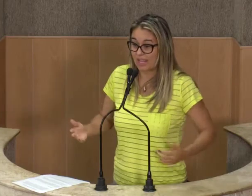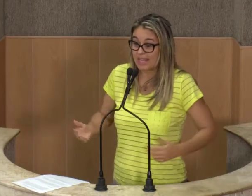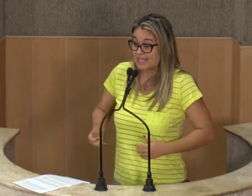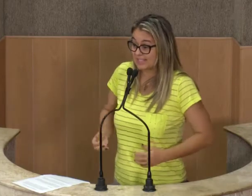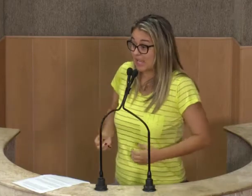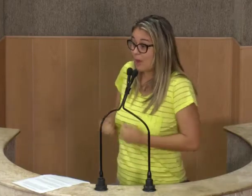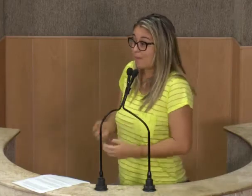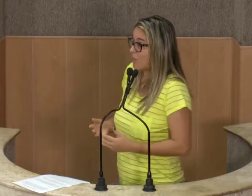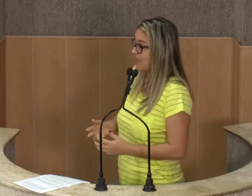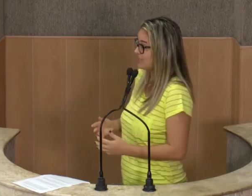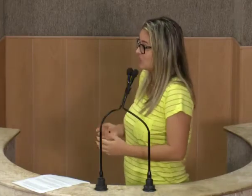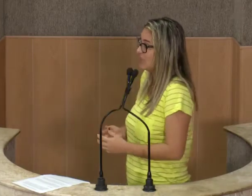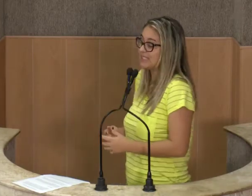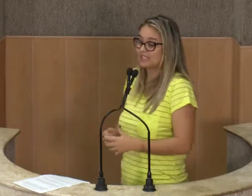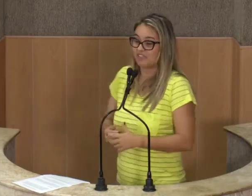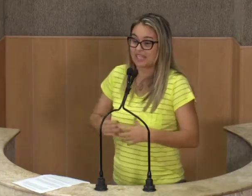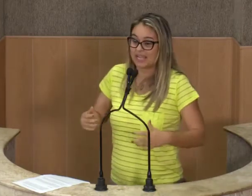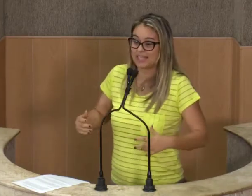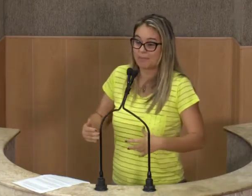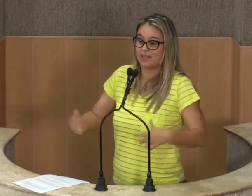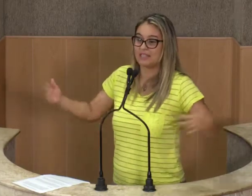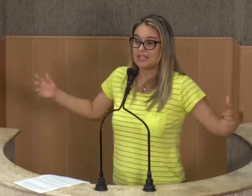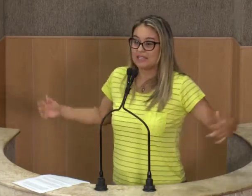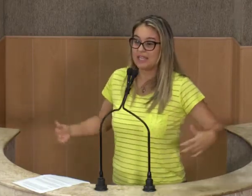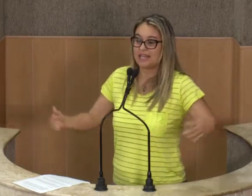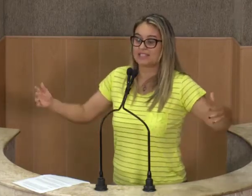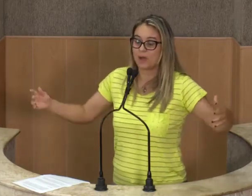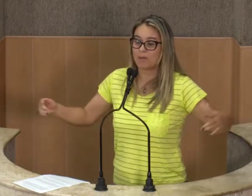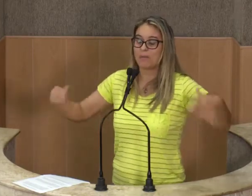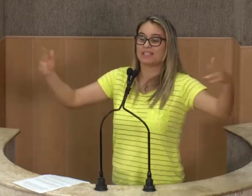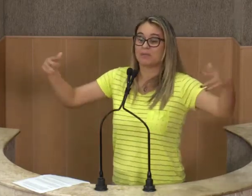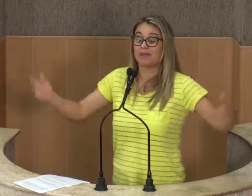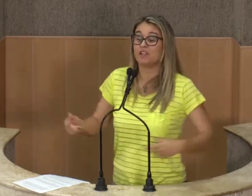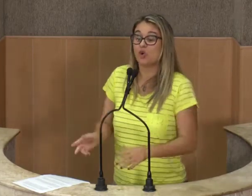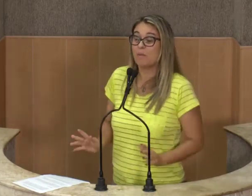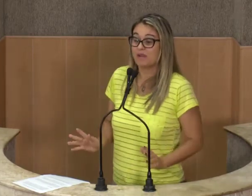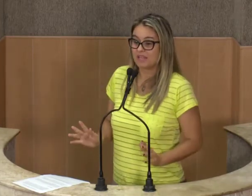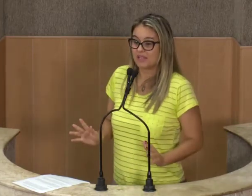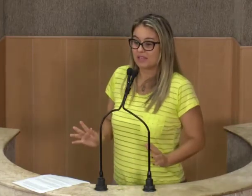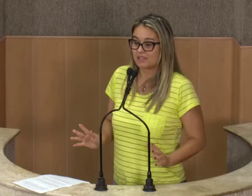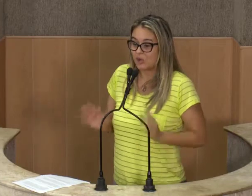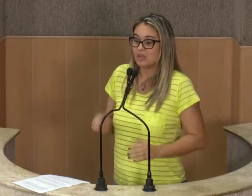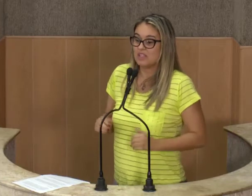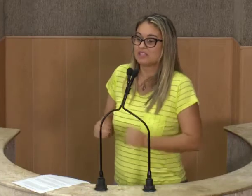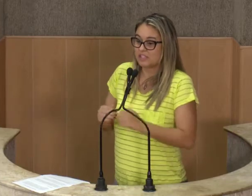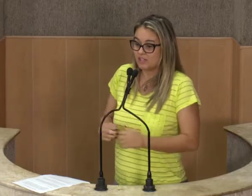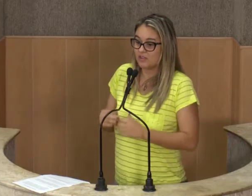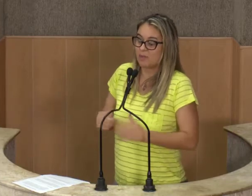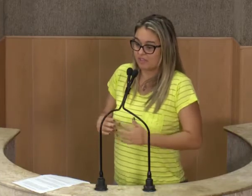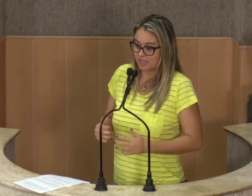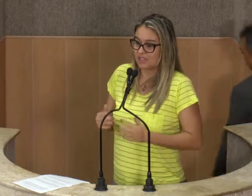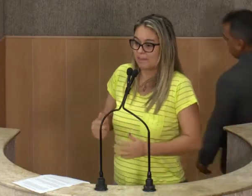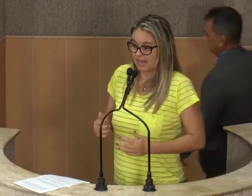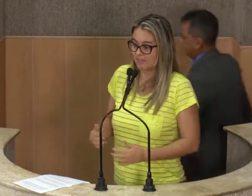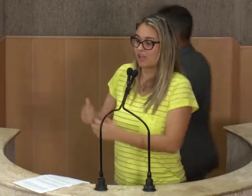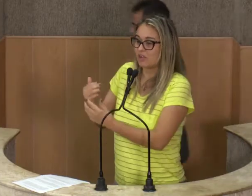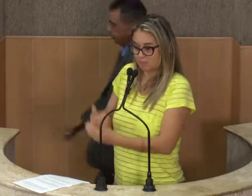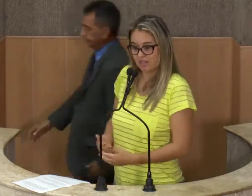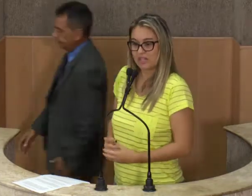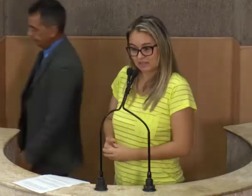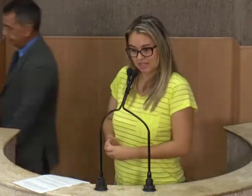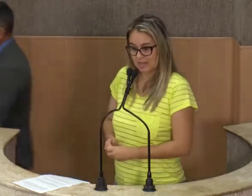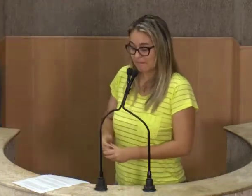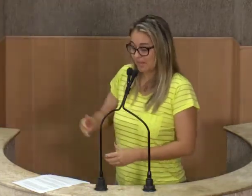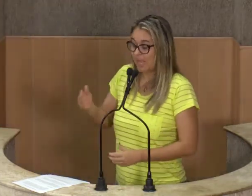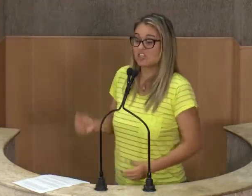casa, porque se é uma promessa, a gente não adianta ficar em época de eleição prometendo, mas não cumprir. Então, se o prefeito tem a palavra, que eu